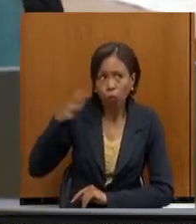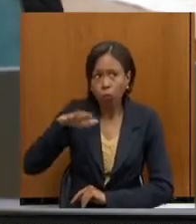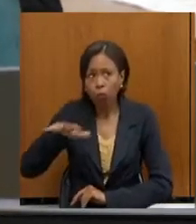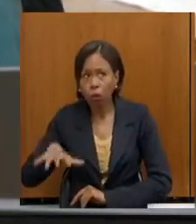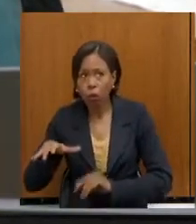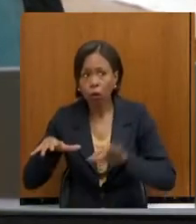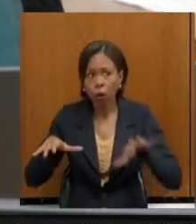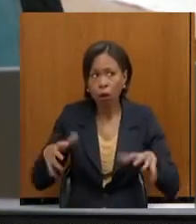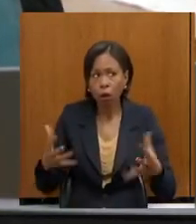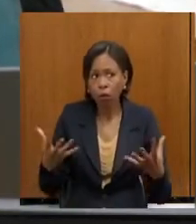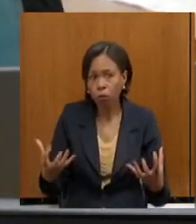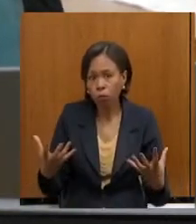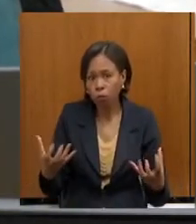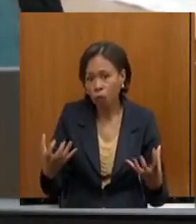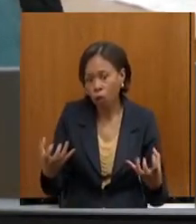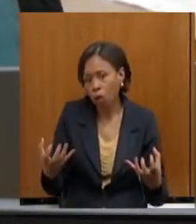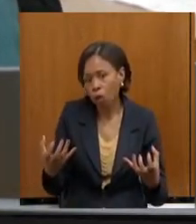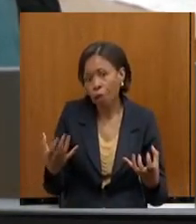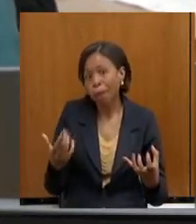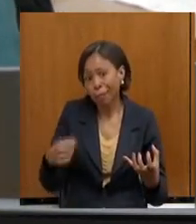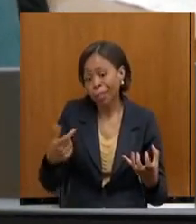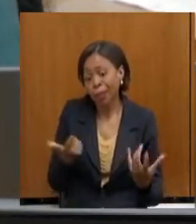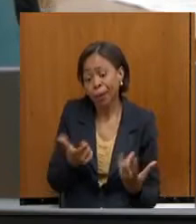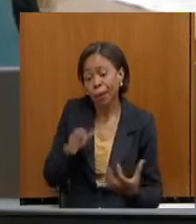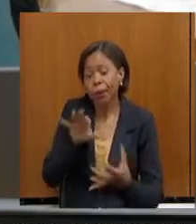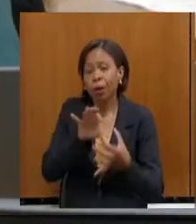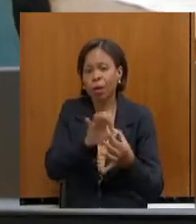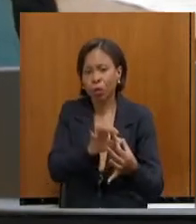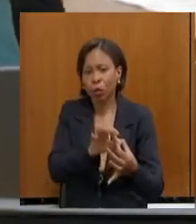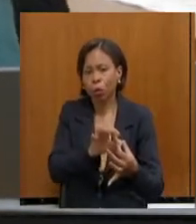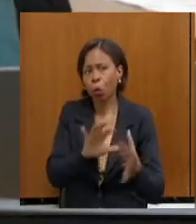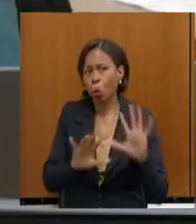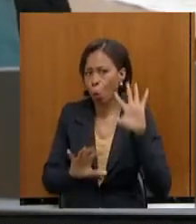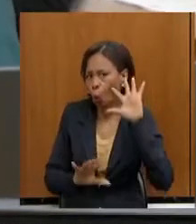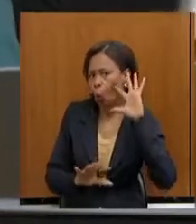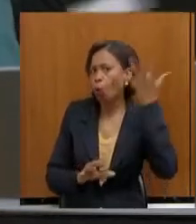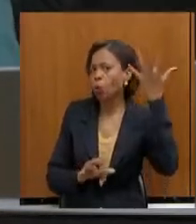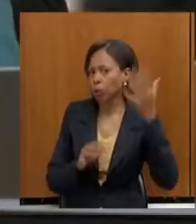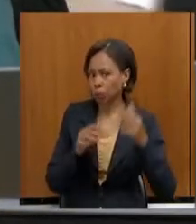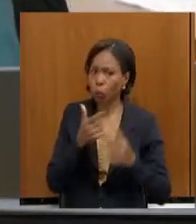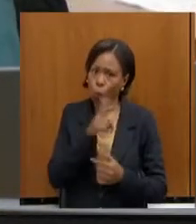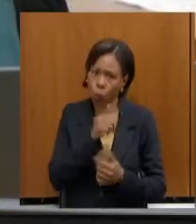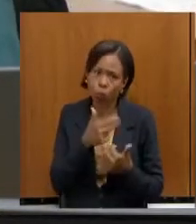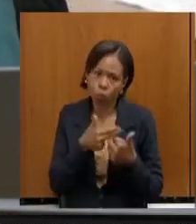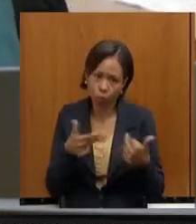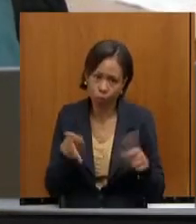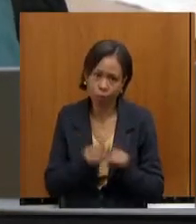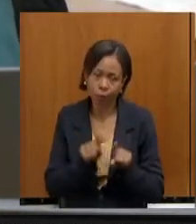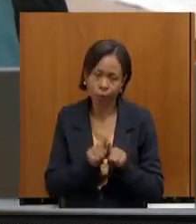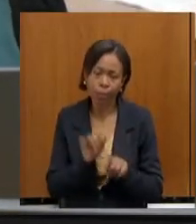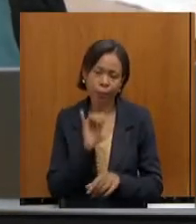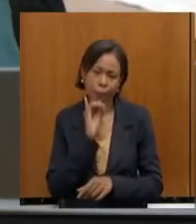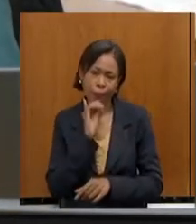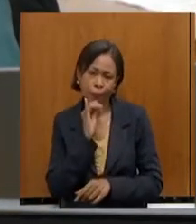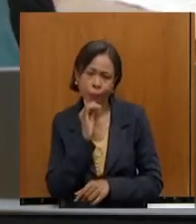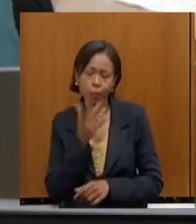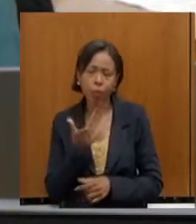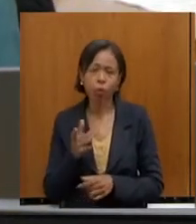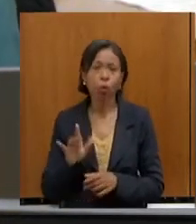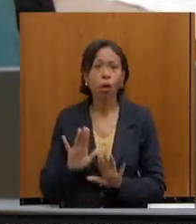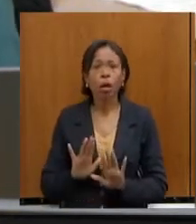conjugada com outras soluções como você muito bem colocou então Soluções o nível